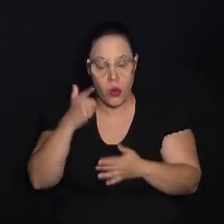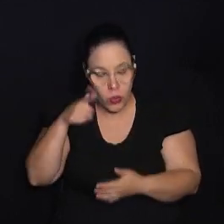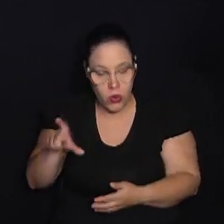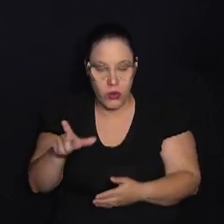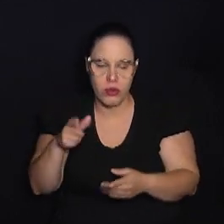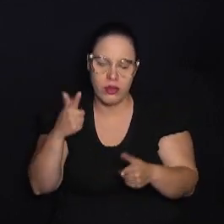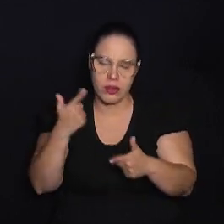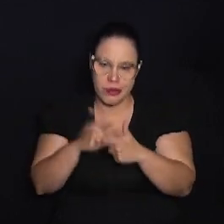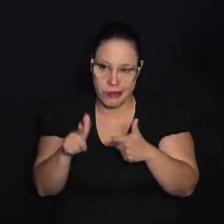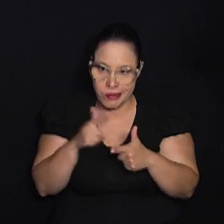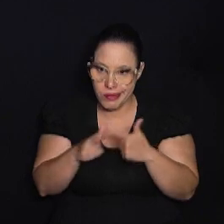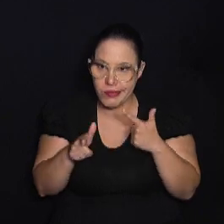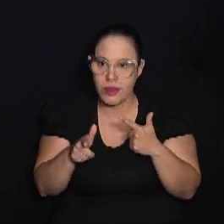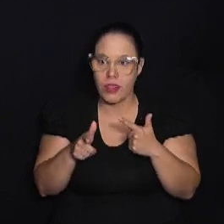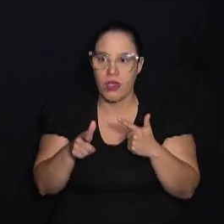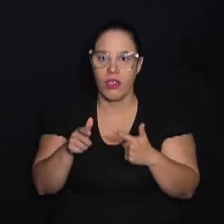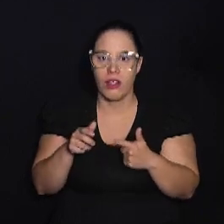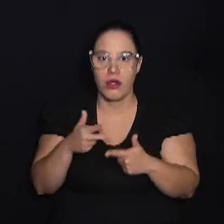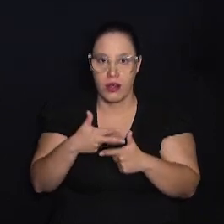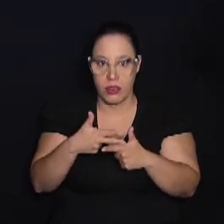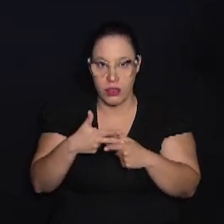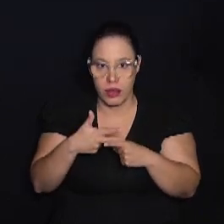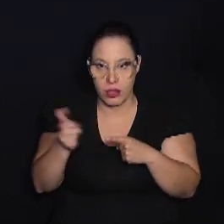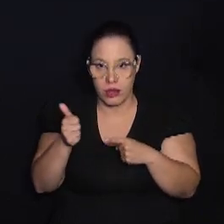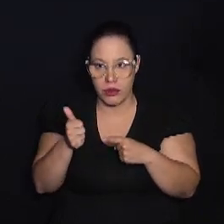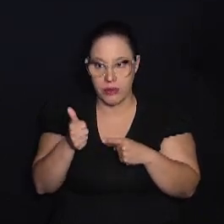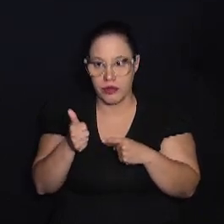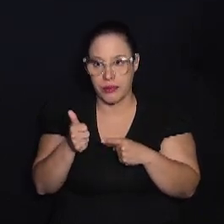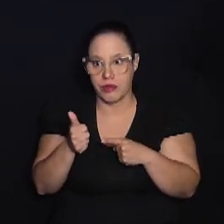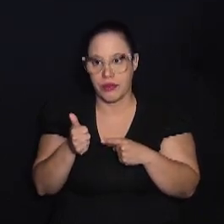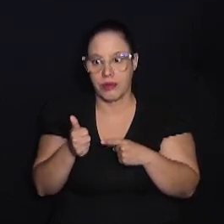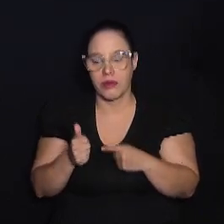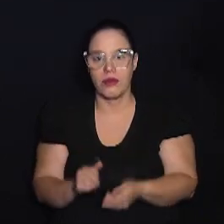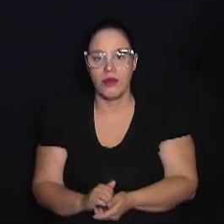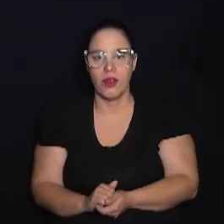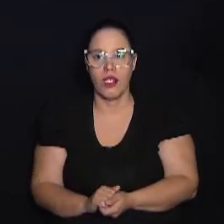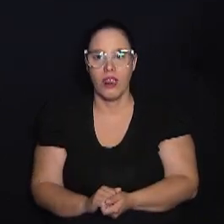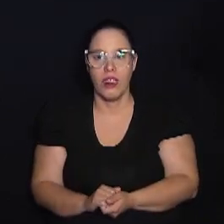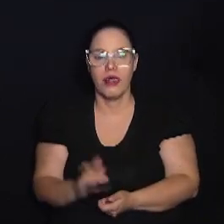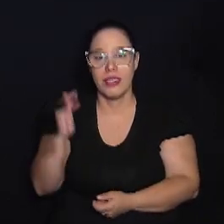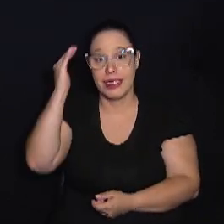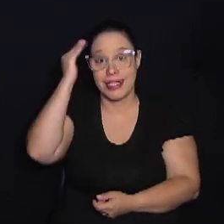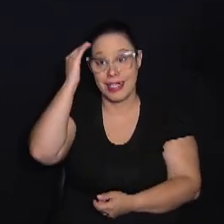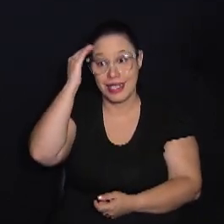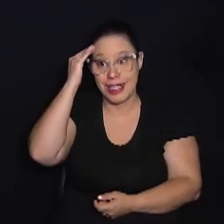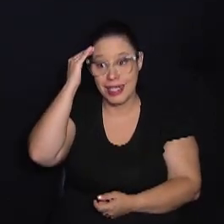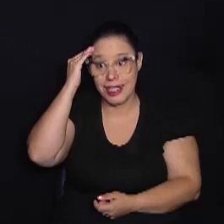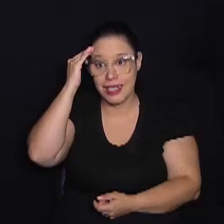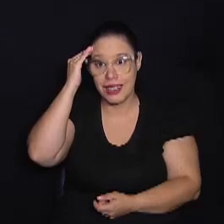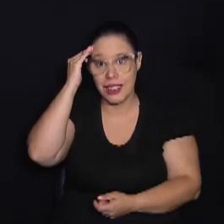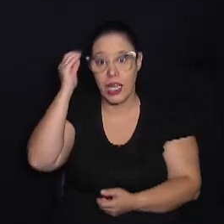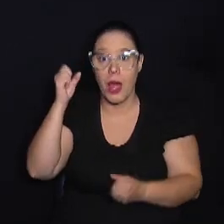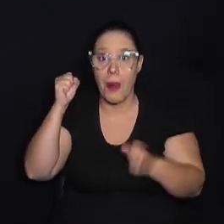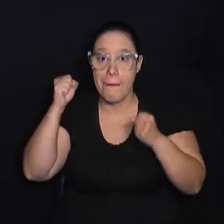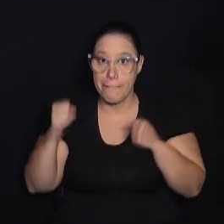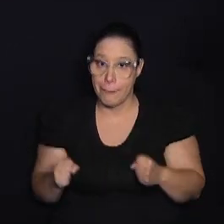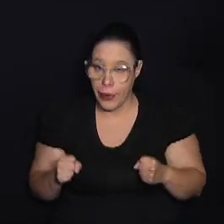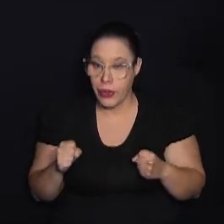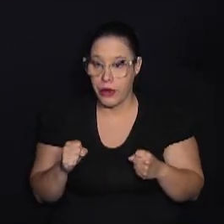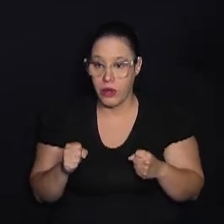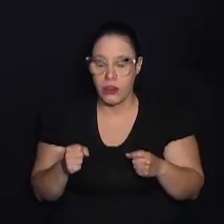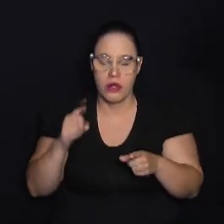E o grande mérito dessa campanha é fazer as pessoas entenderem que o problema pode existir, que ele pode ser